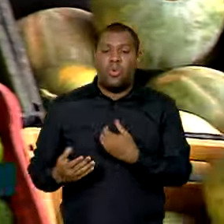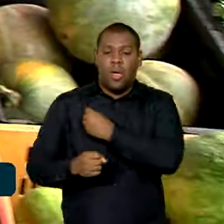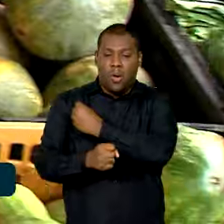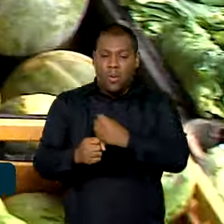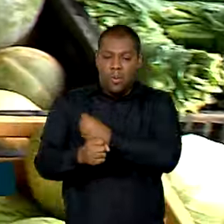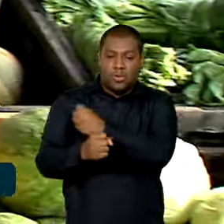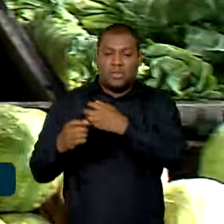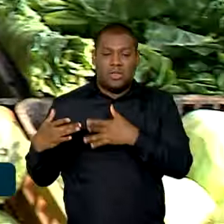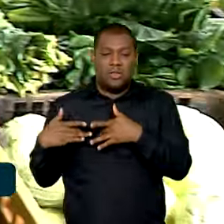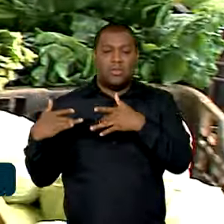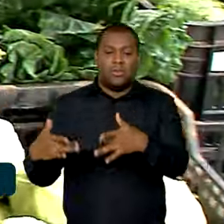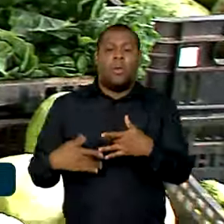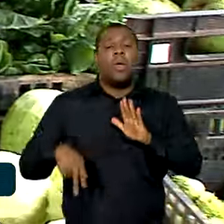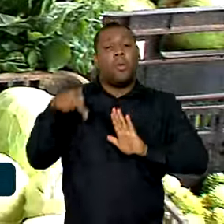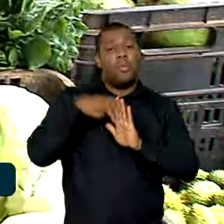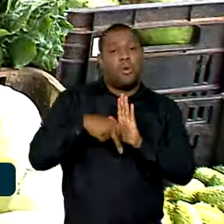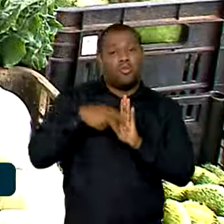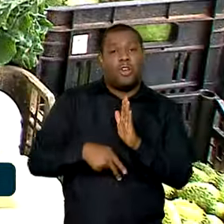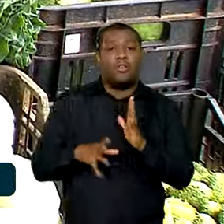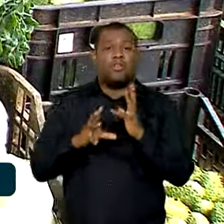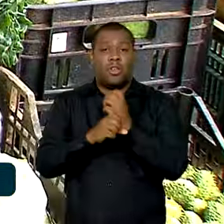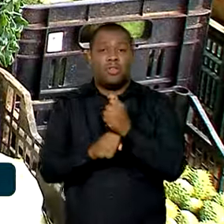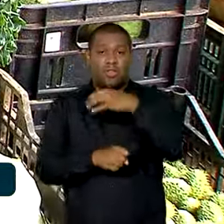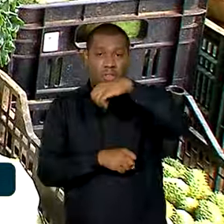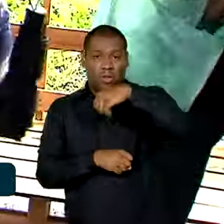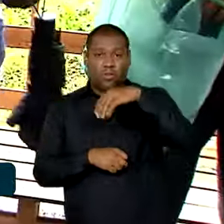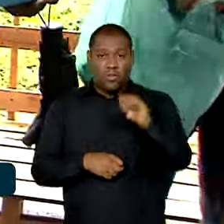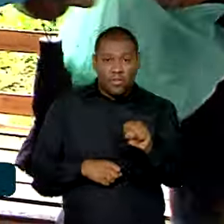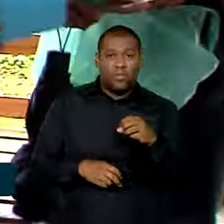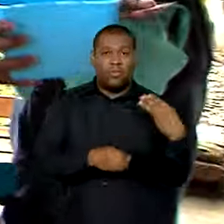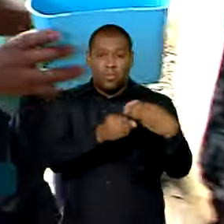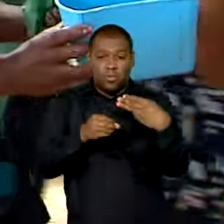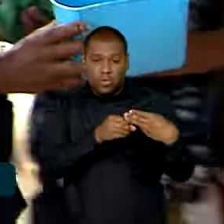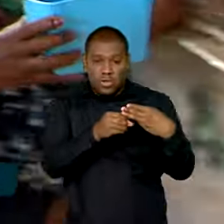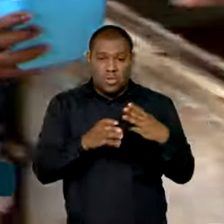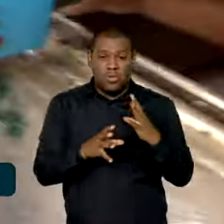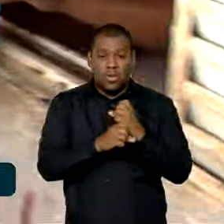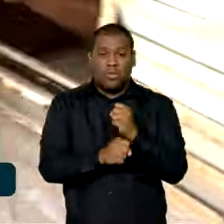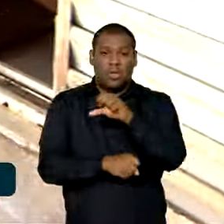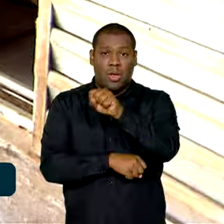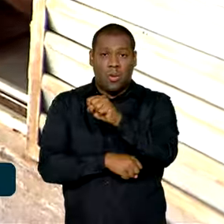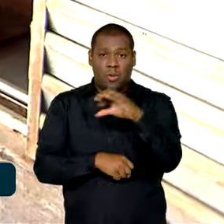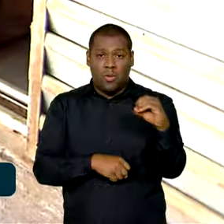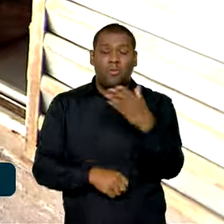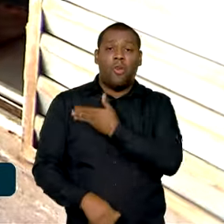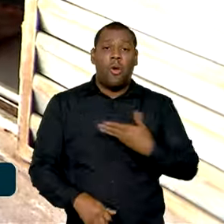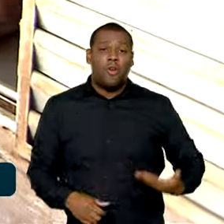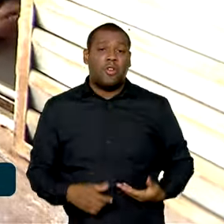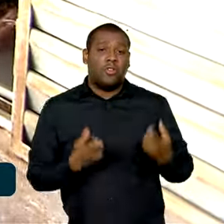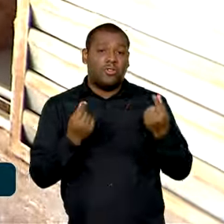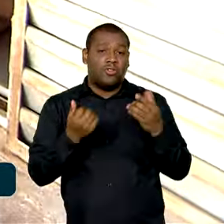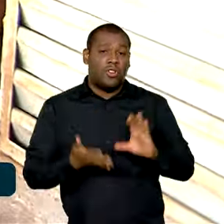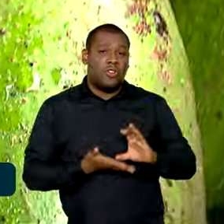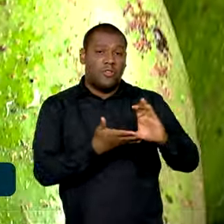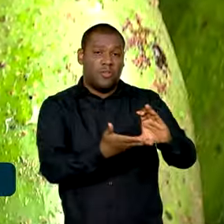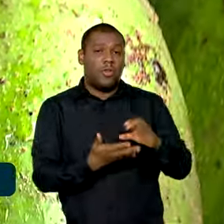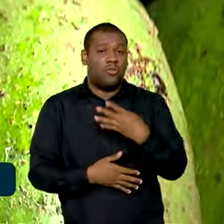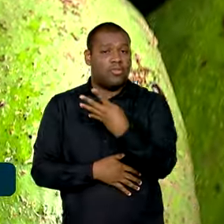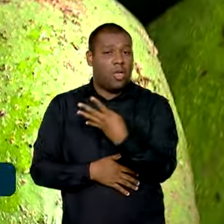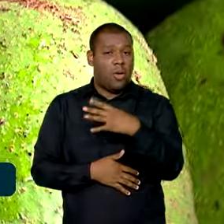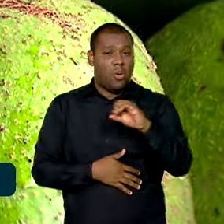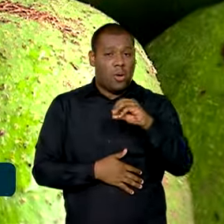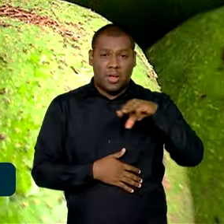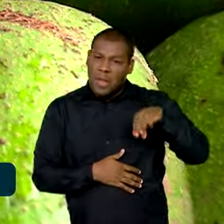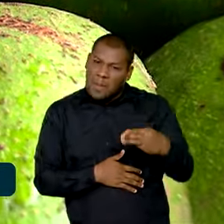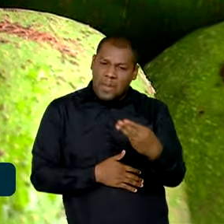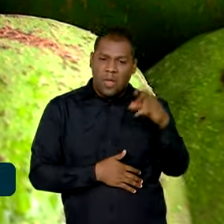98 projetos em 80 municípios, um investimento de 40 milhões de reais